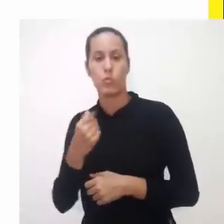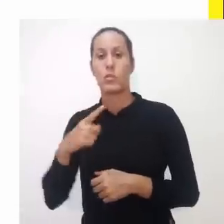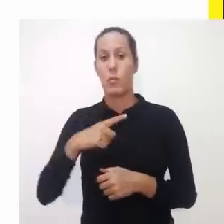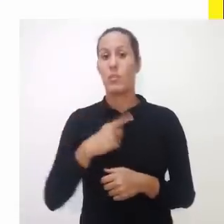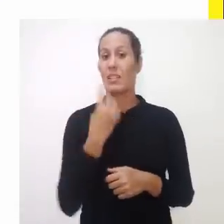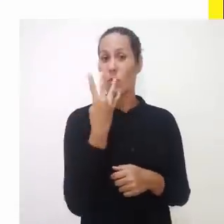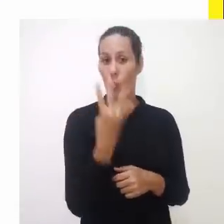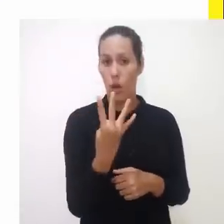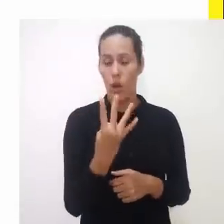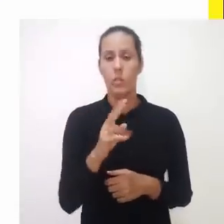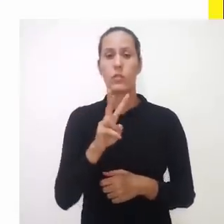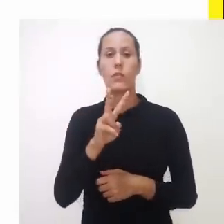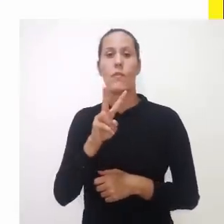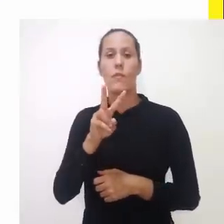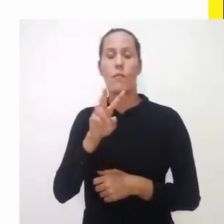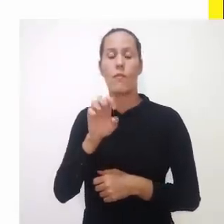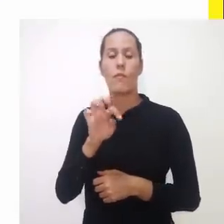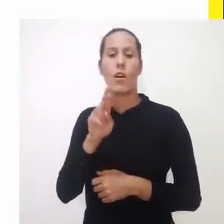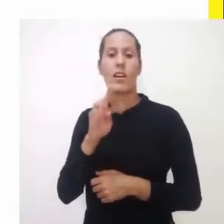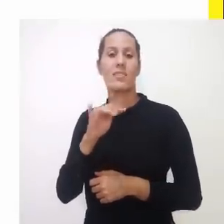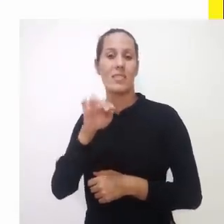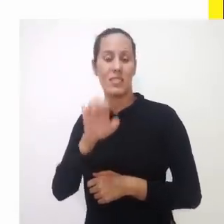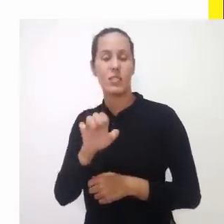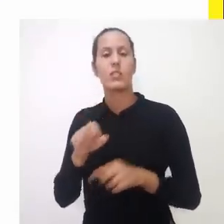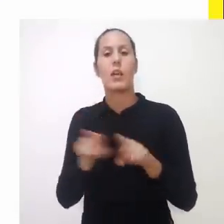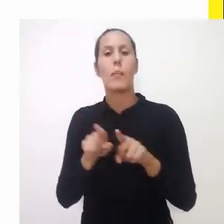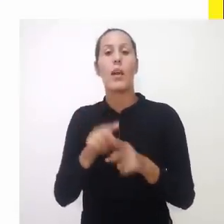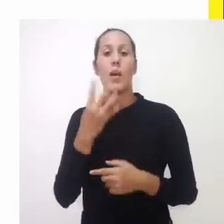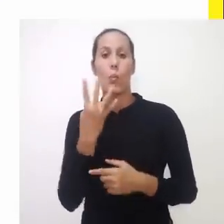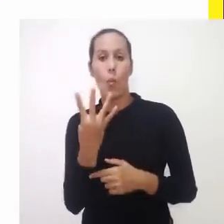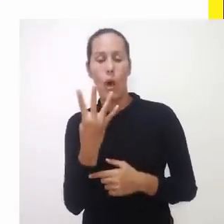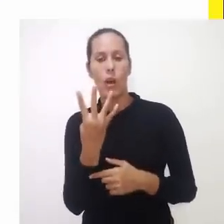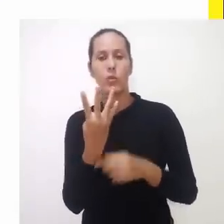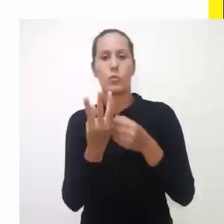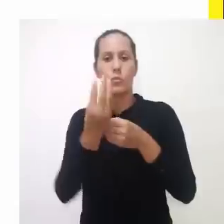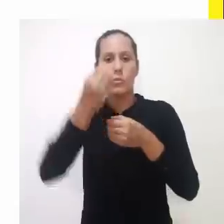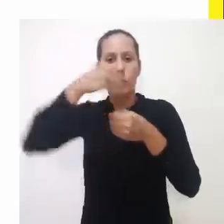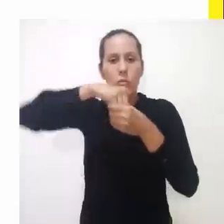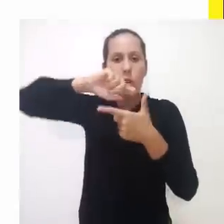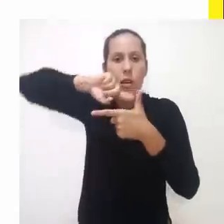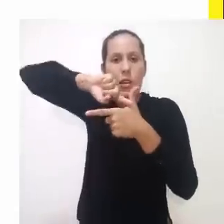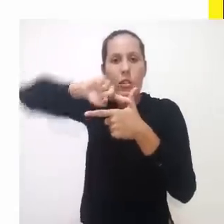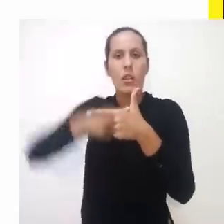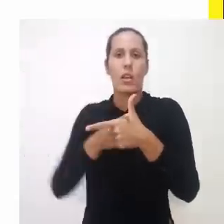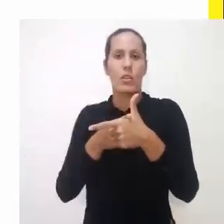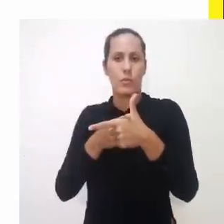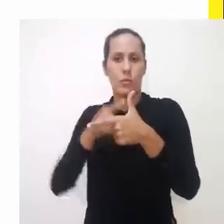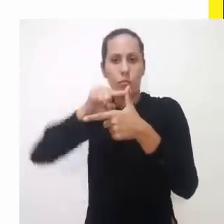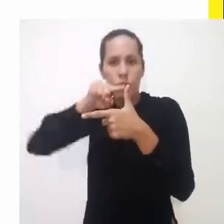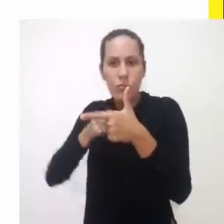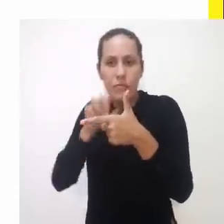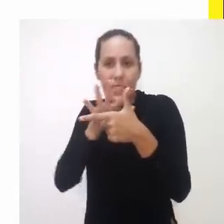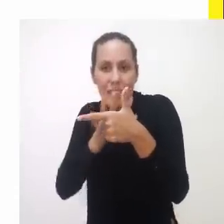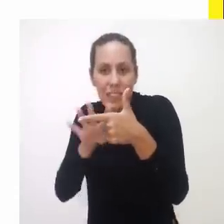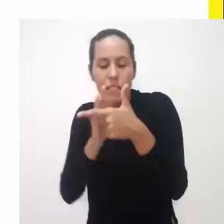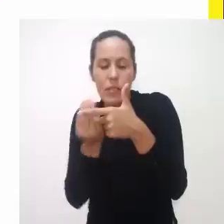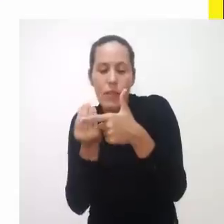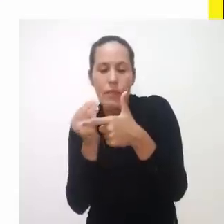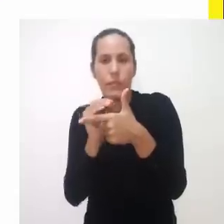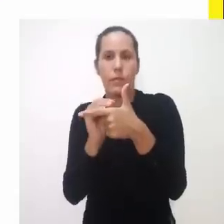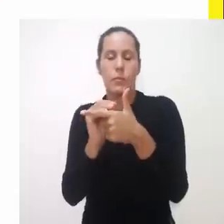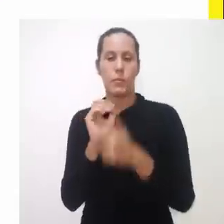também terá 4 vértices e também terá 4 ângulos internos, que é a parte de dentro, a abertura